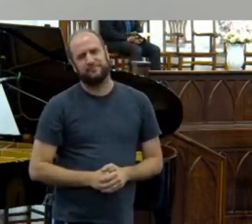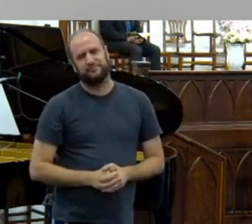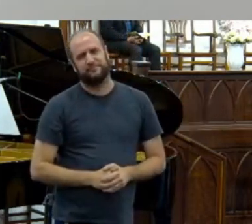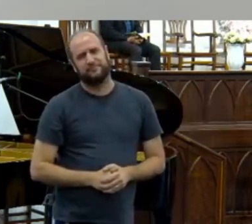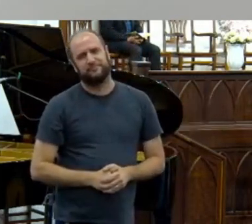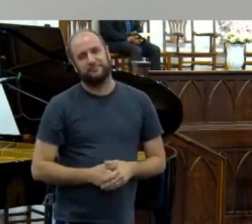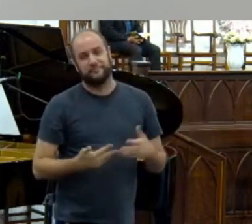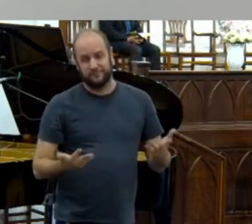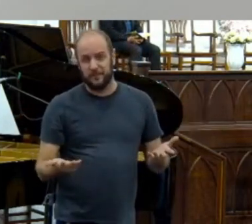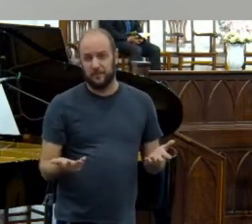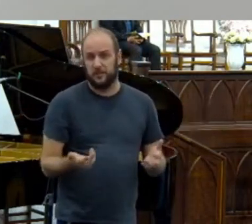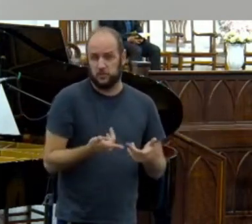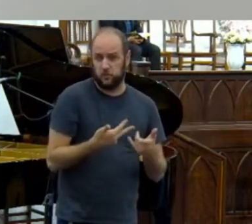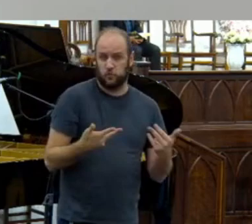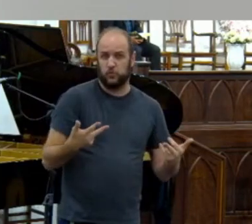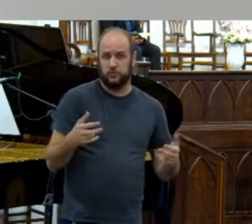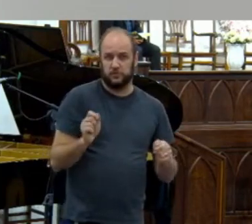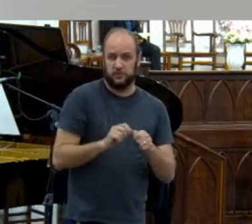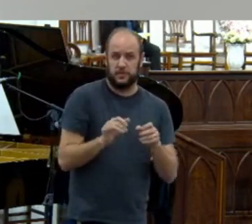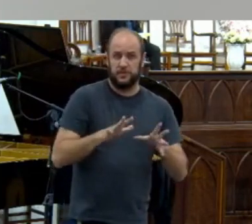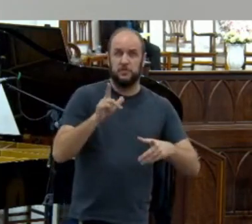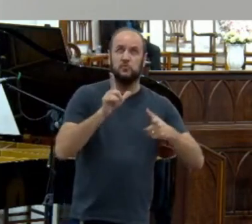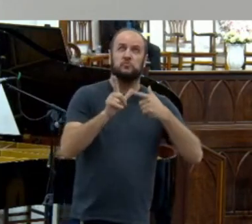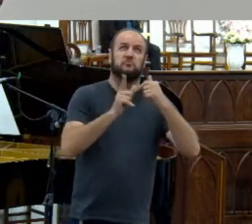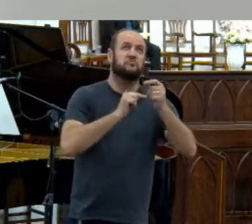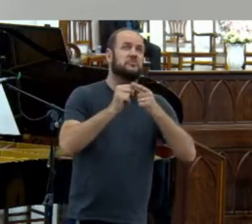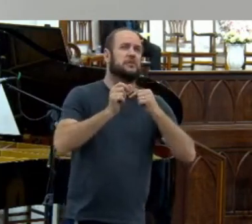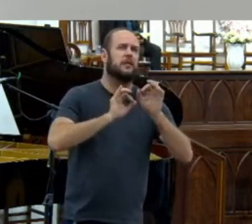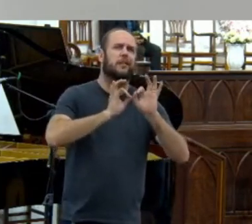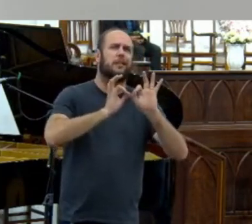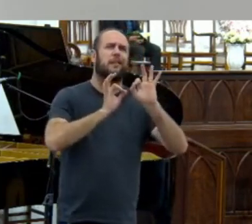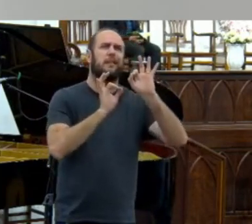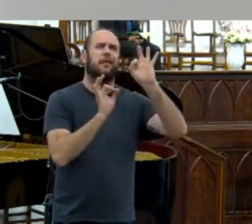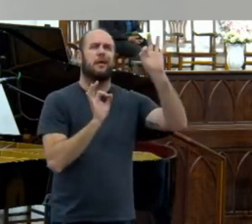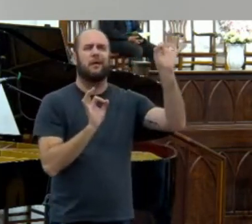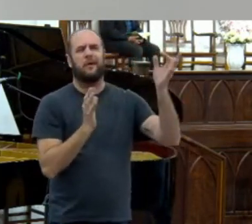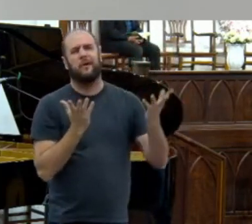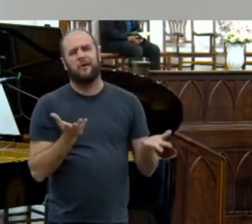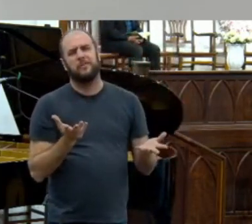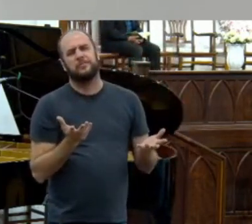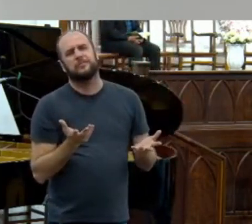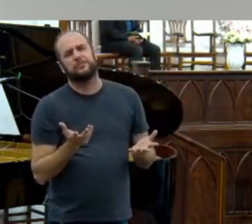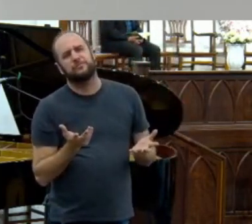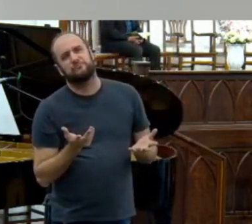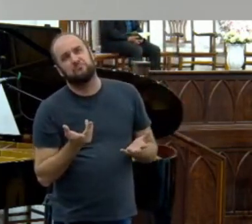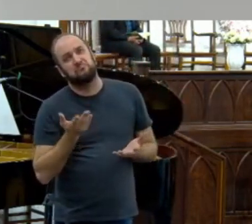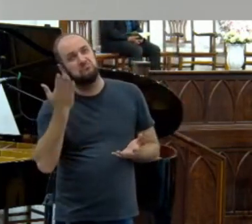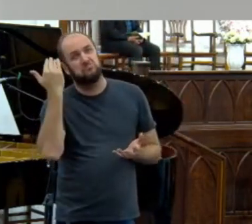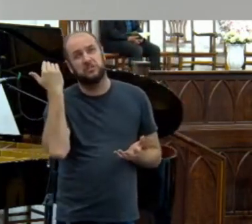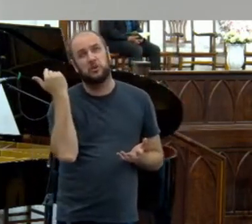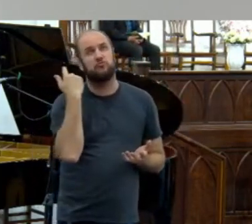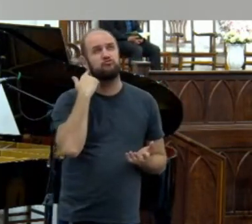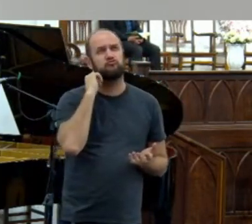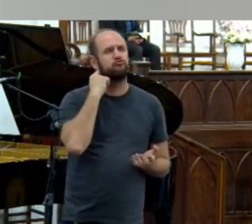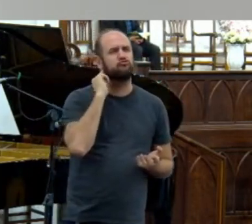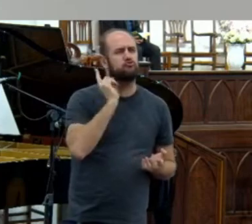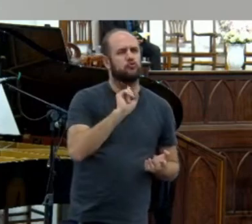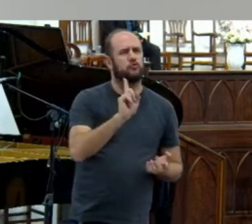Originalmente as coisas da criação, como as estrelas que estão tão distantes de nós, não eram